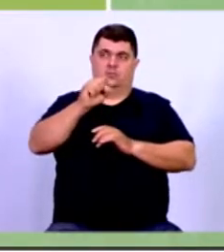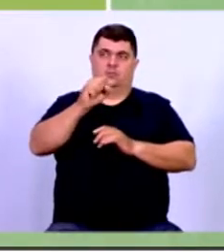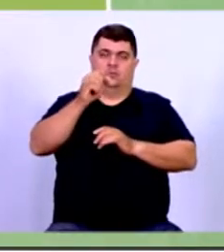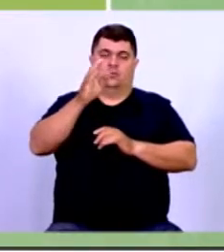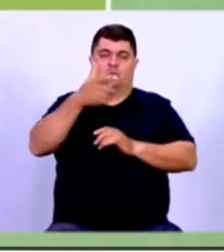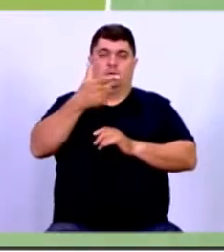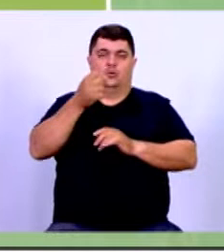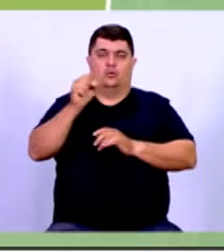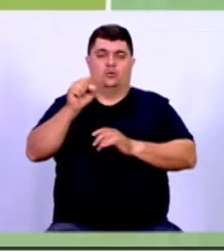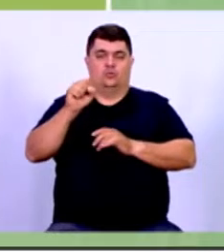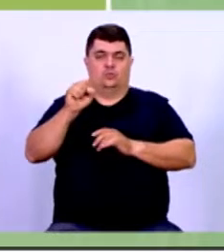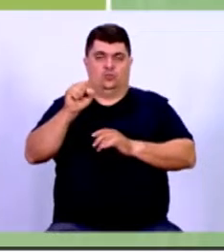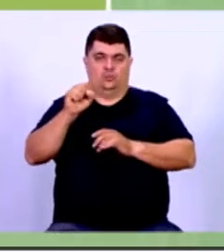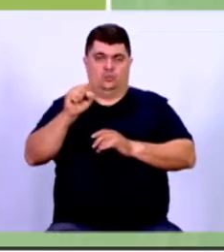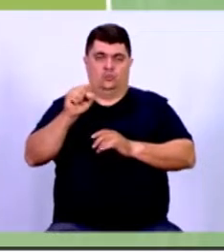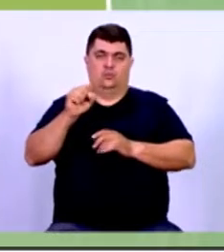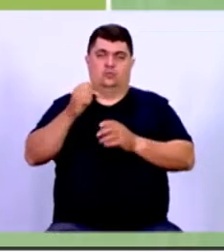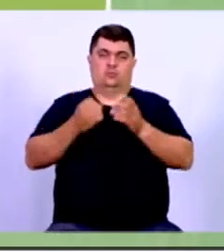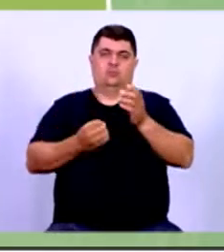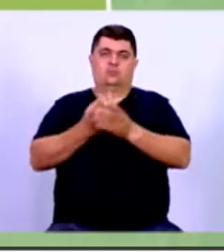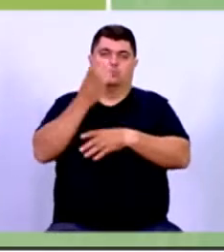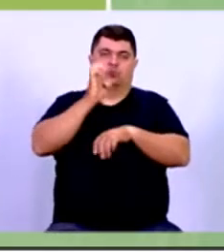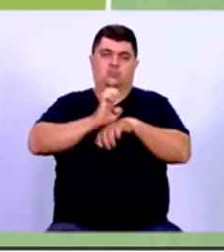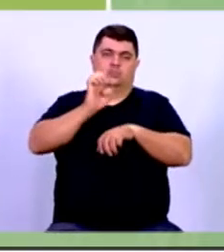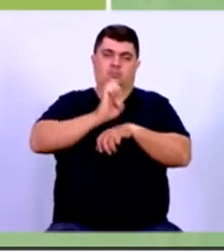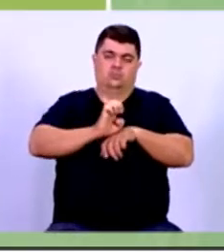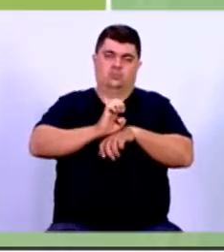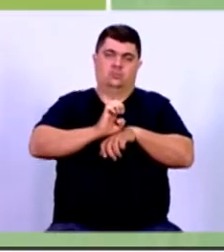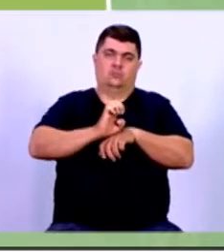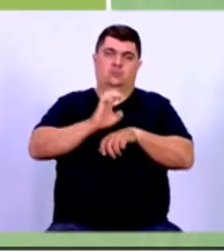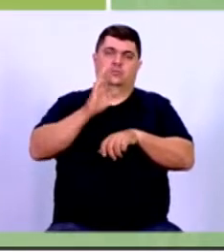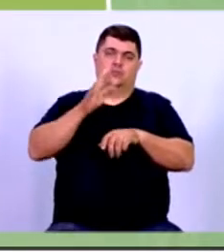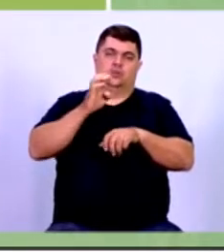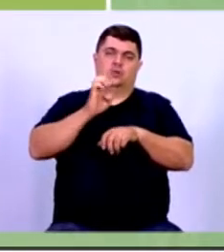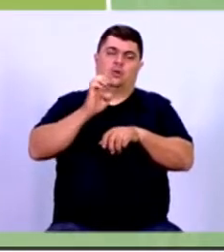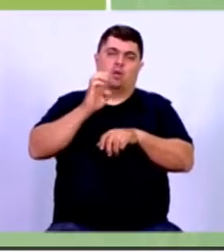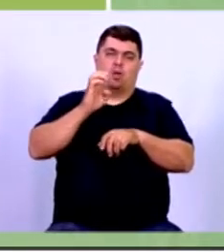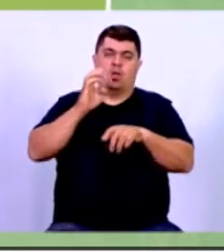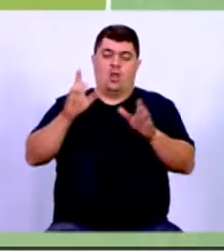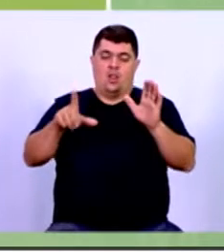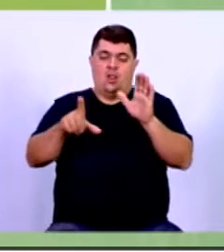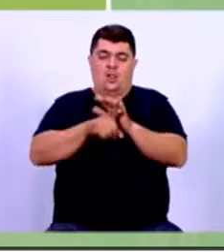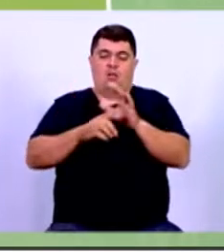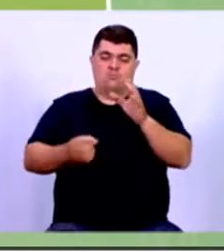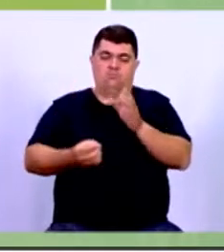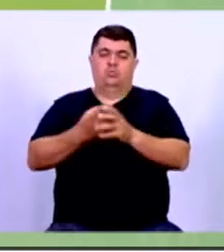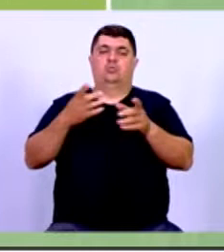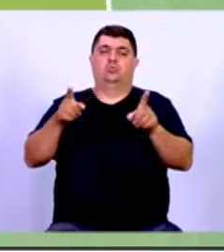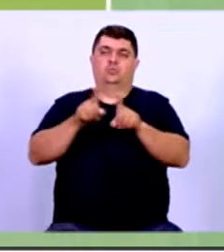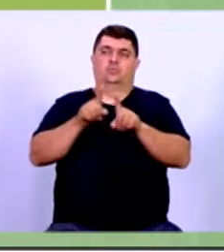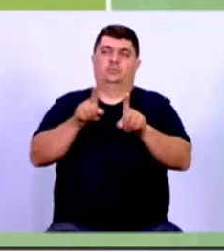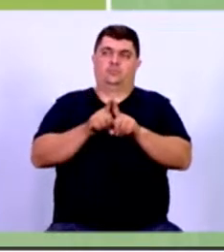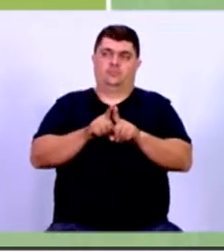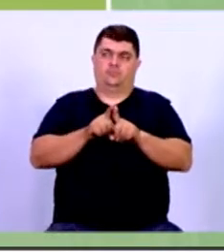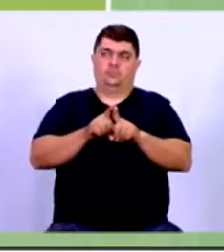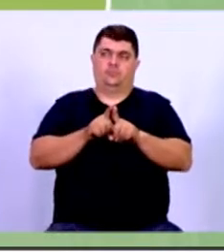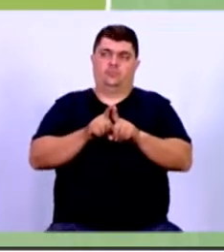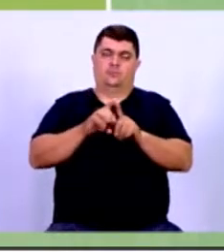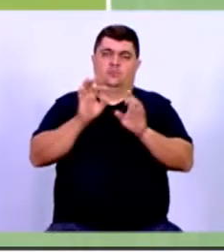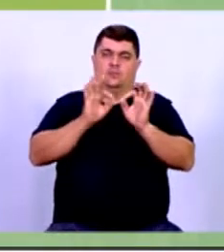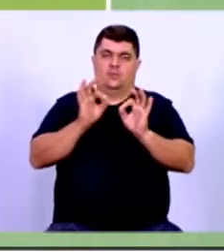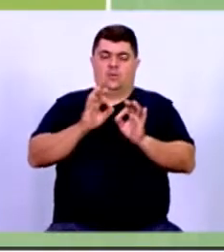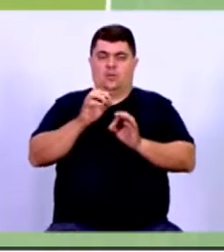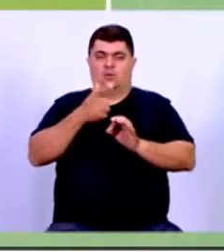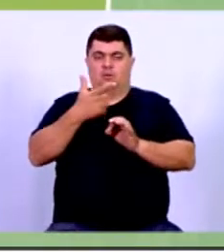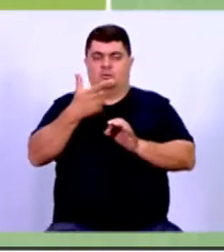11.788, então foi a lei de criação do estágio recentemente, ele já era previsto anteriormente, mas com outra estrutura. Então, a partir de 2008,